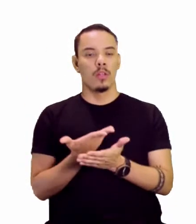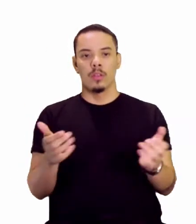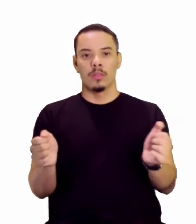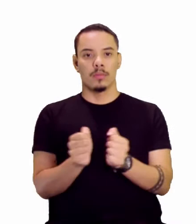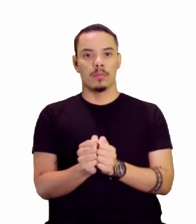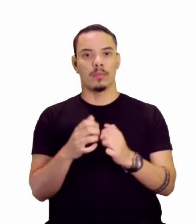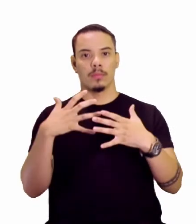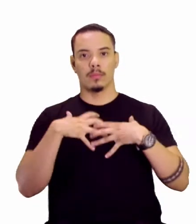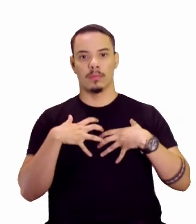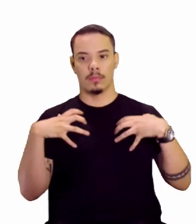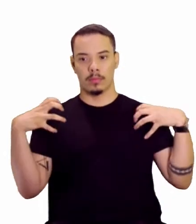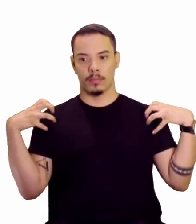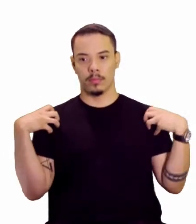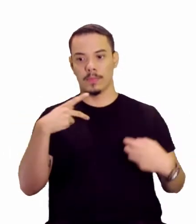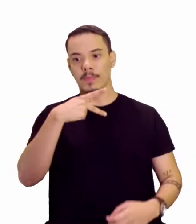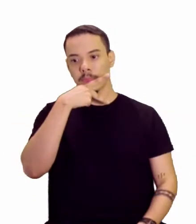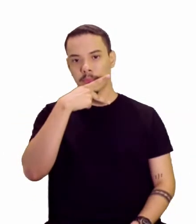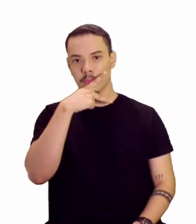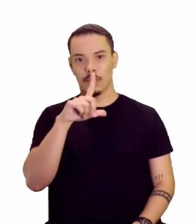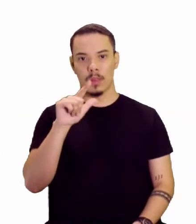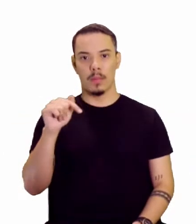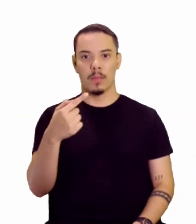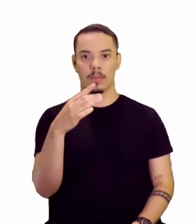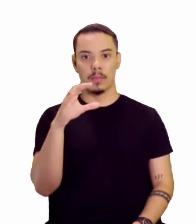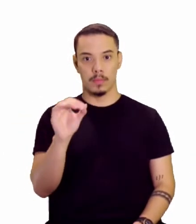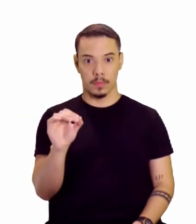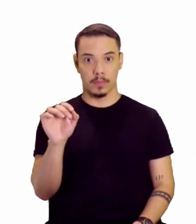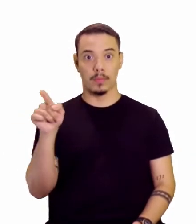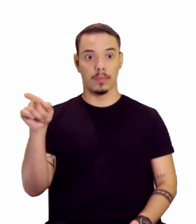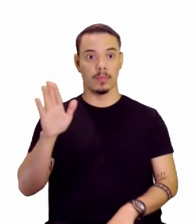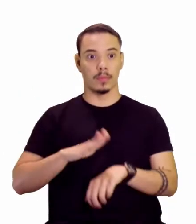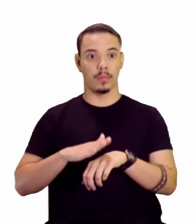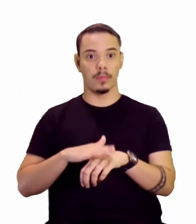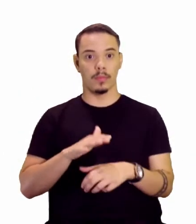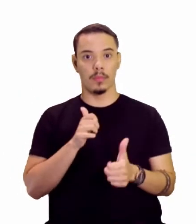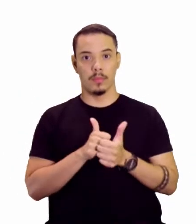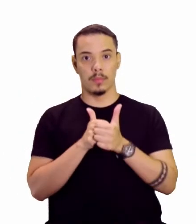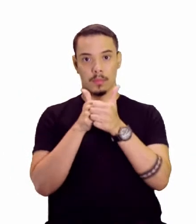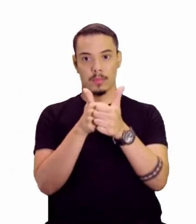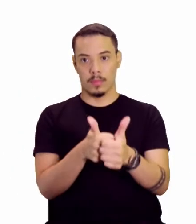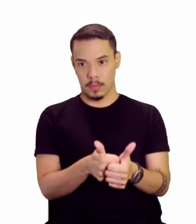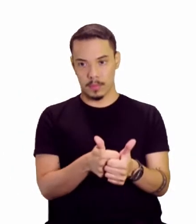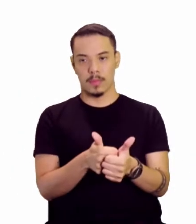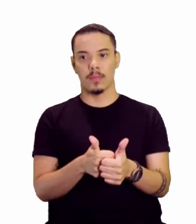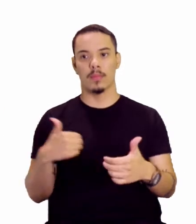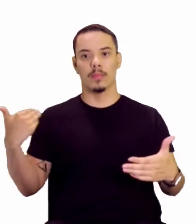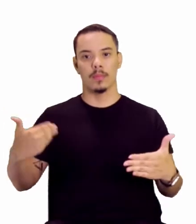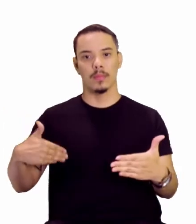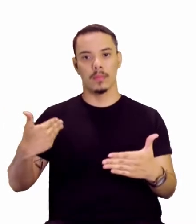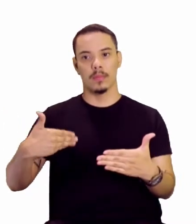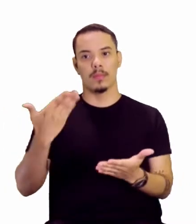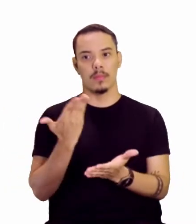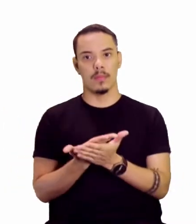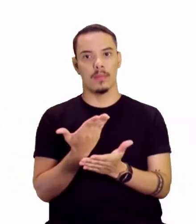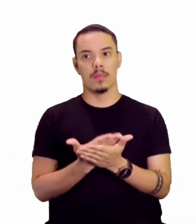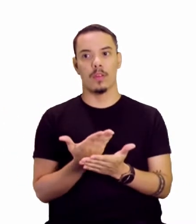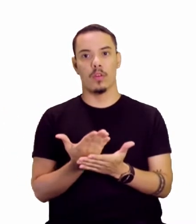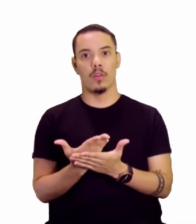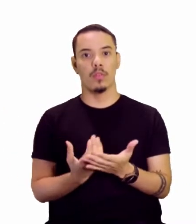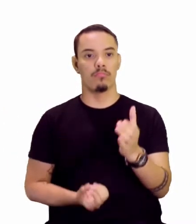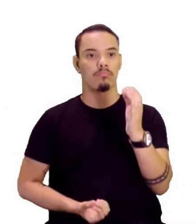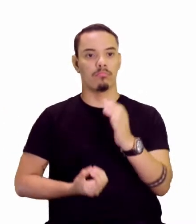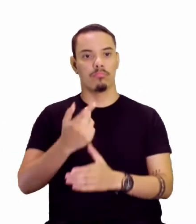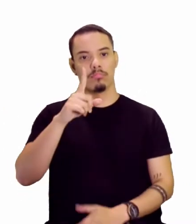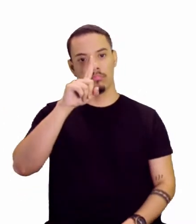foi outro grande filósofo e Aristóteles foi discípulo de Platão. E durante os seus estudos formulou a tese de